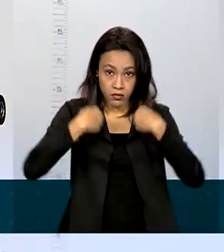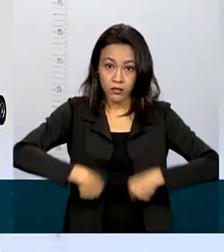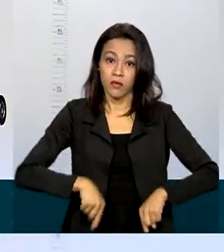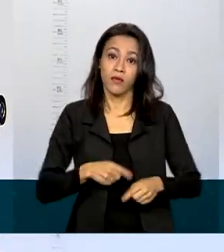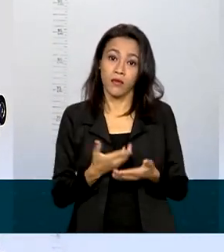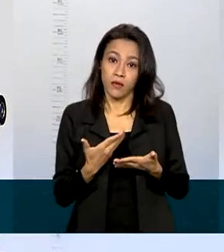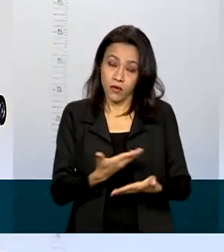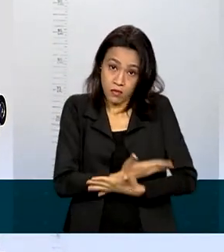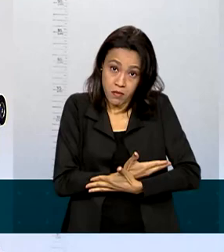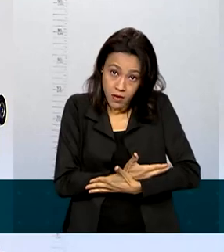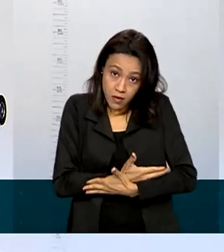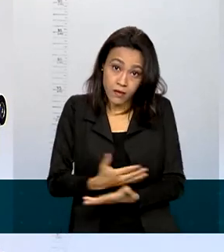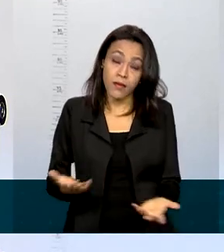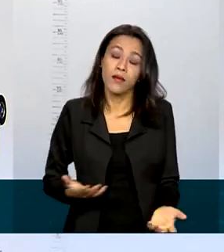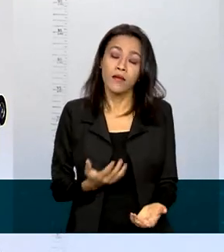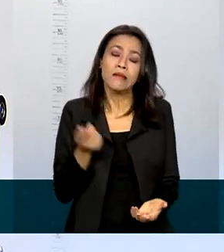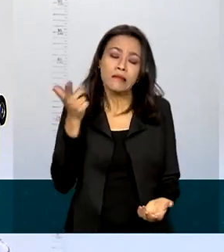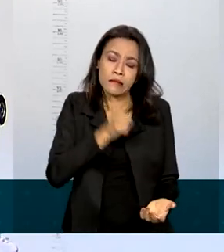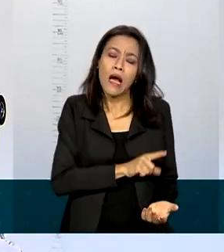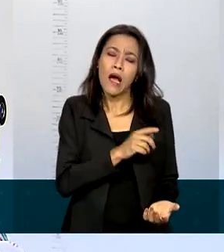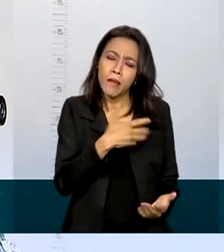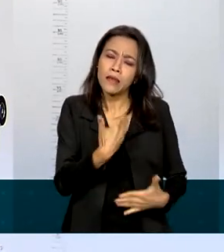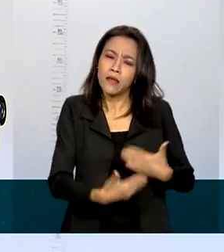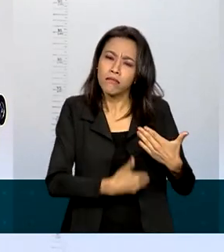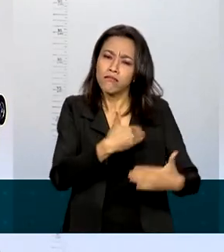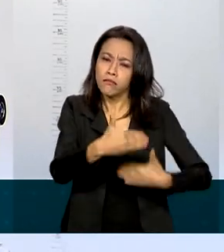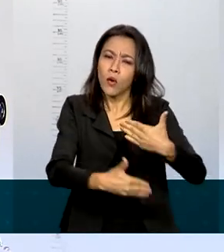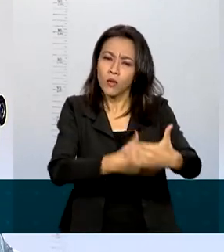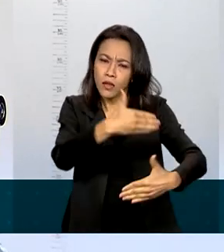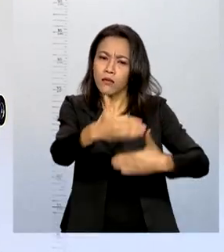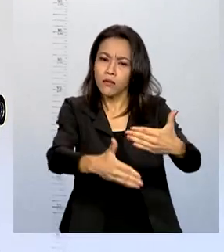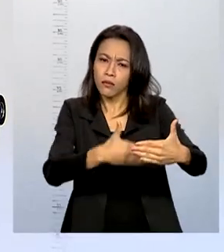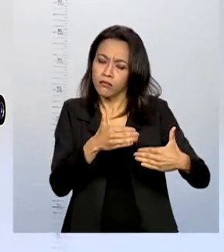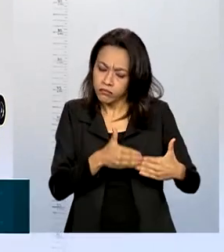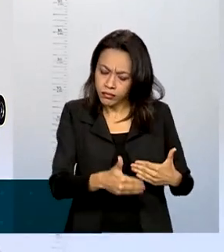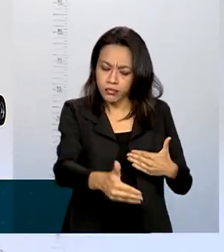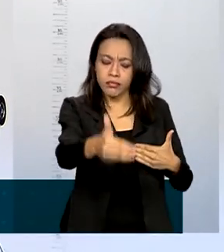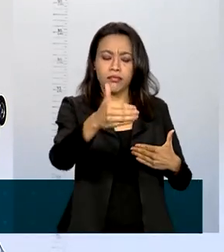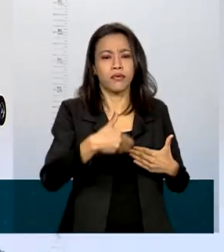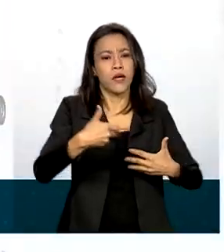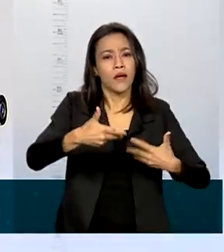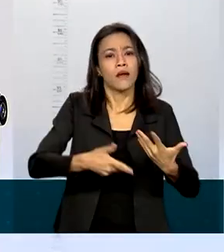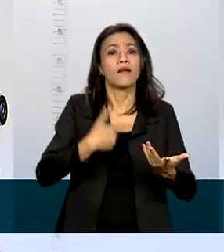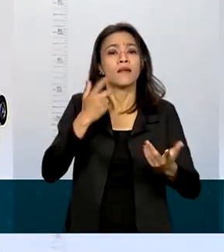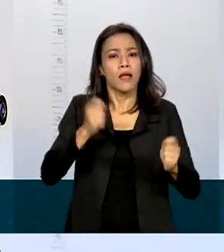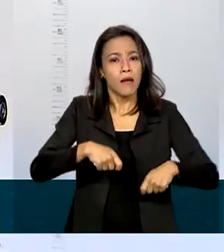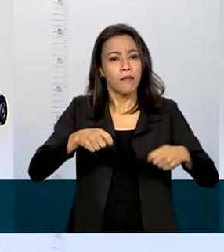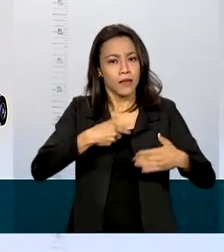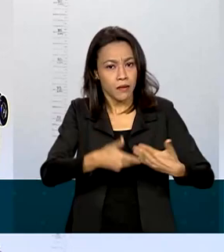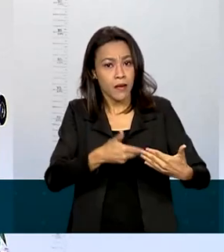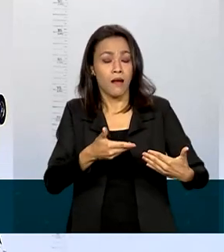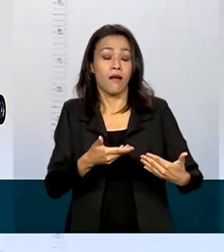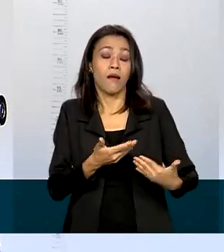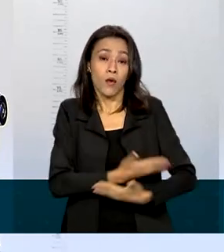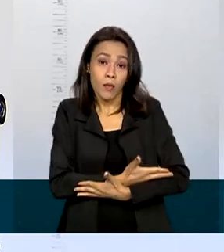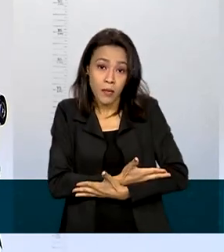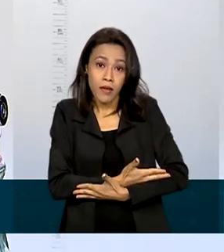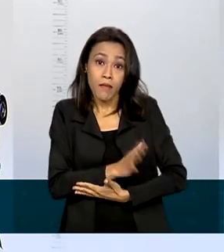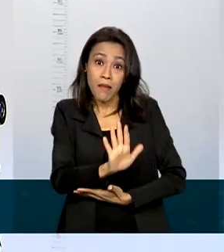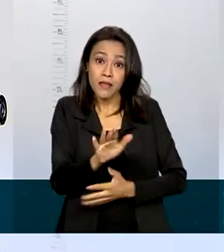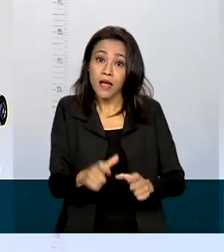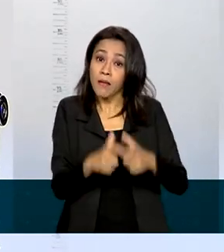consegue depois trabalhar ao longo da vida desse bebê, com terapia ocupacional, com fisioterapia. Na realidade, a maioria deles